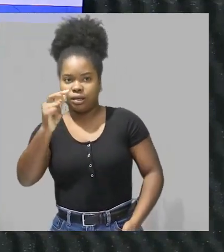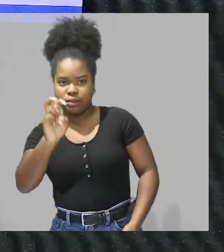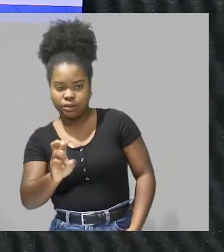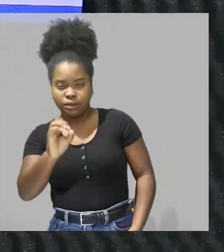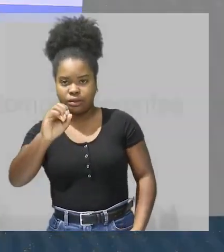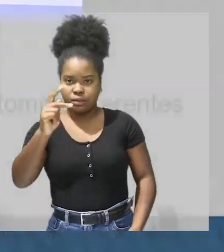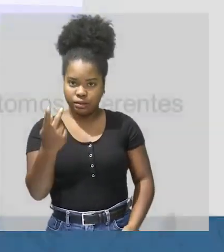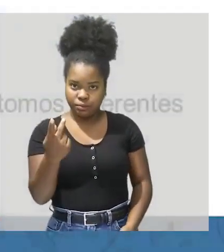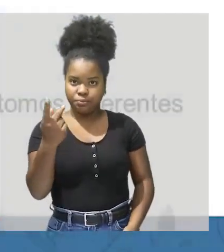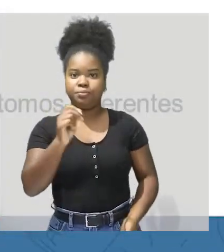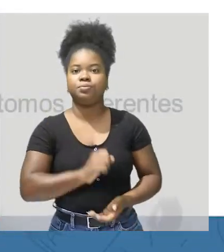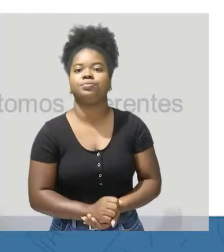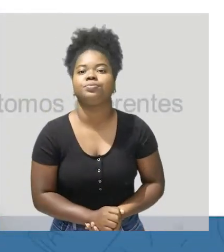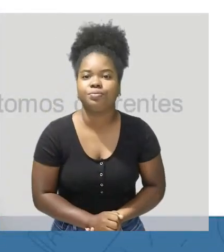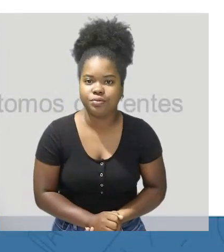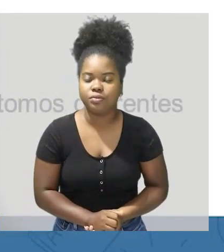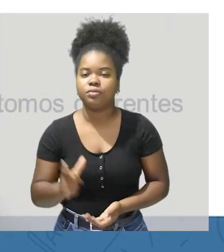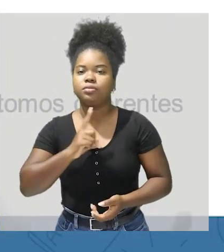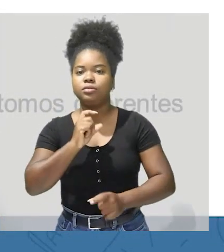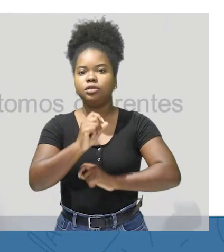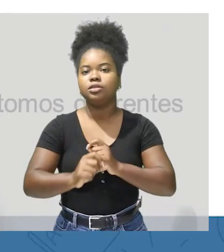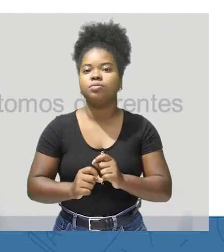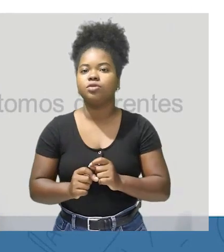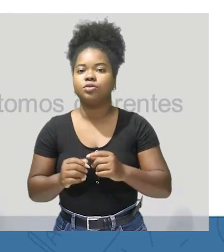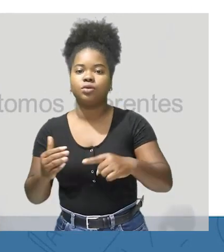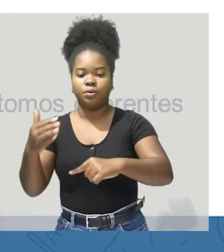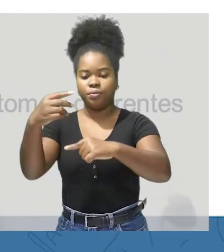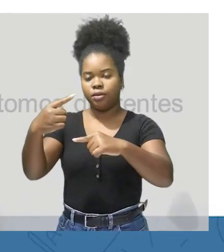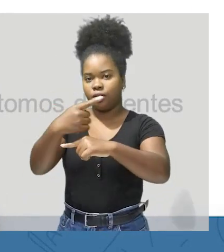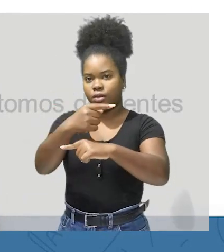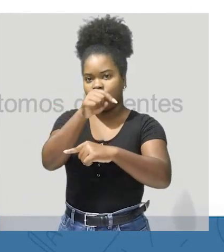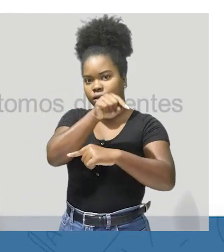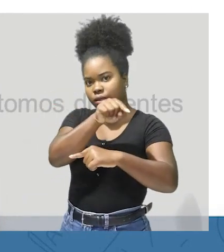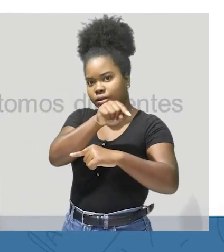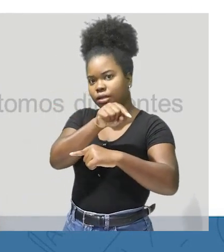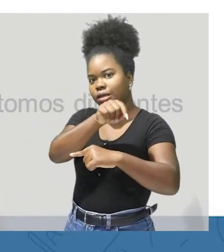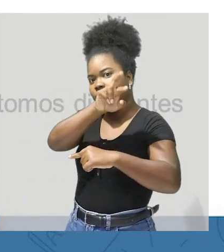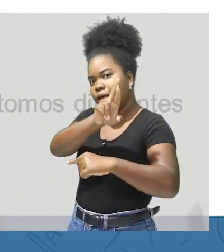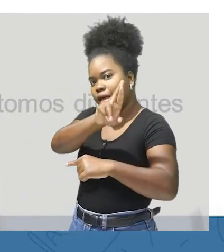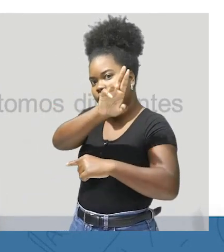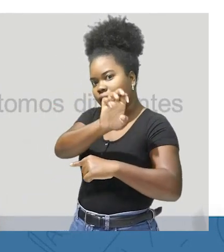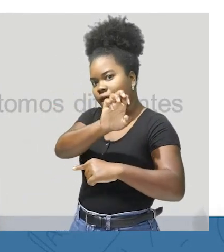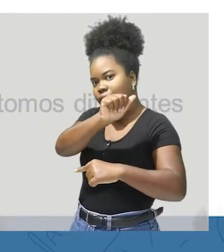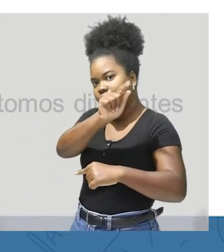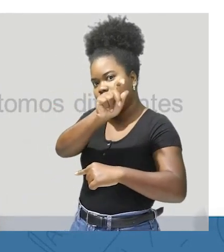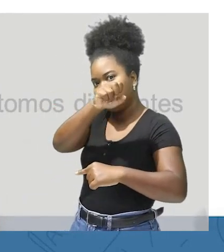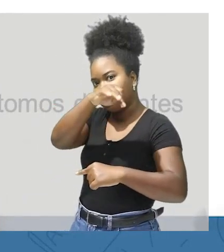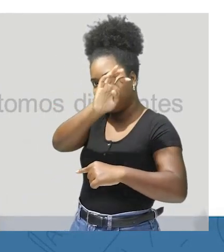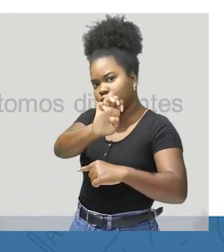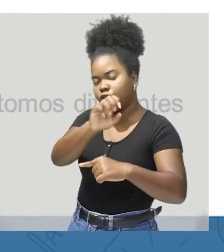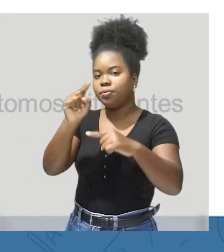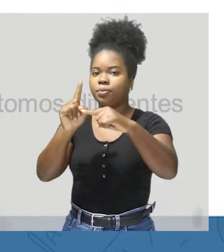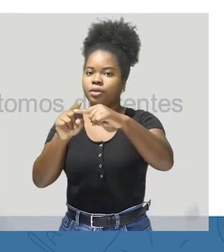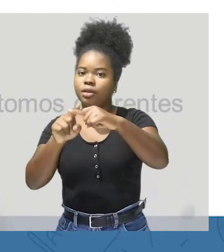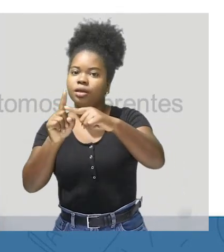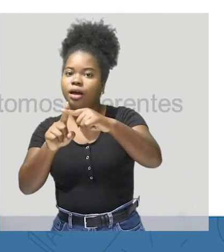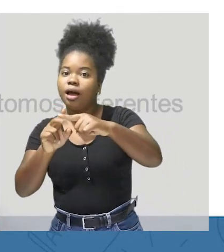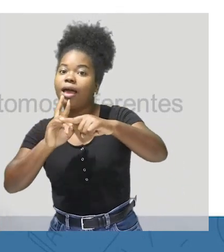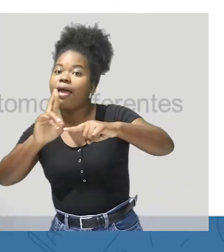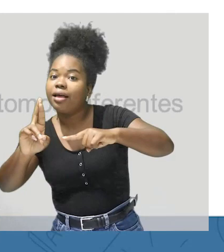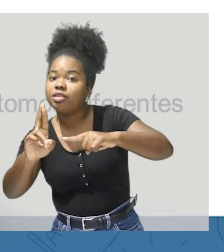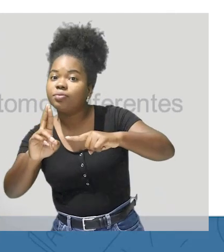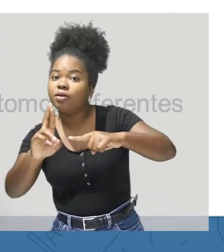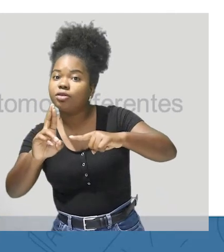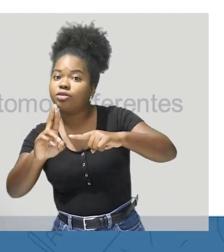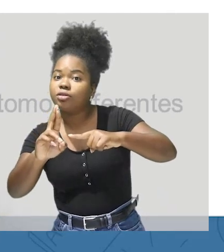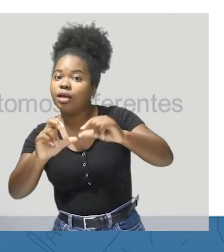nossos reagentes OK depois da seta nós vamos ter o resultado da reação ou seja os produtos